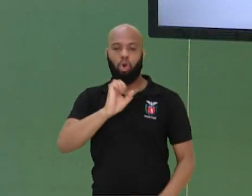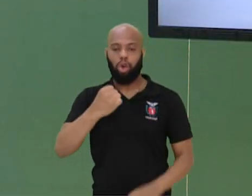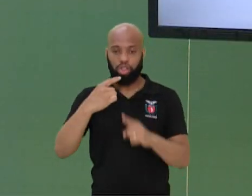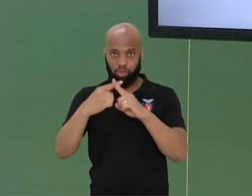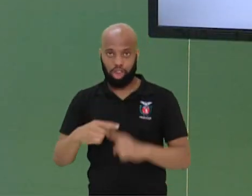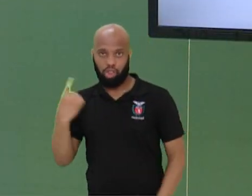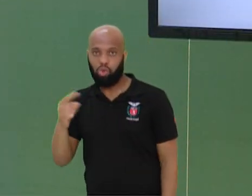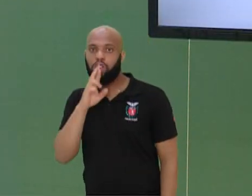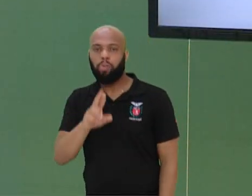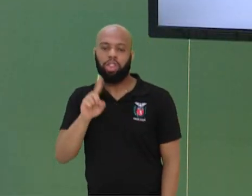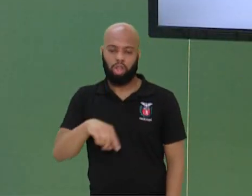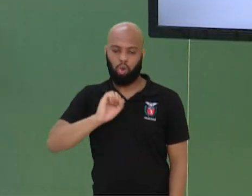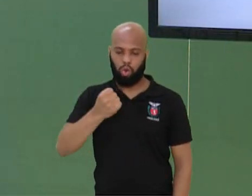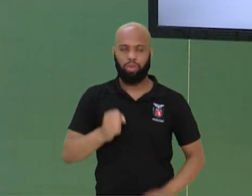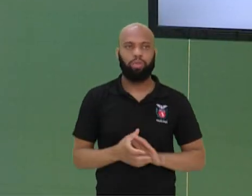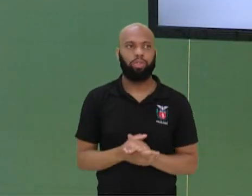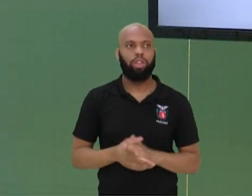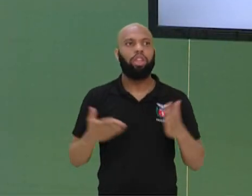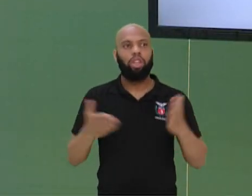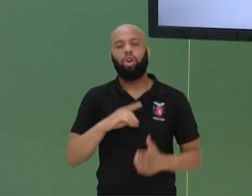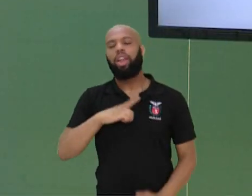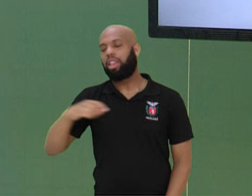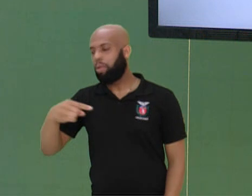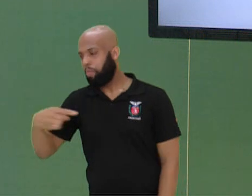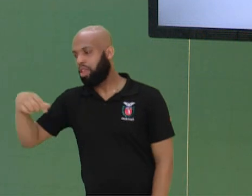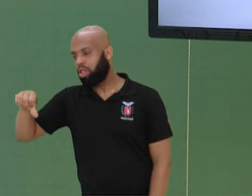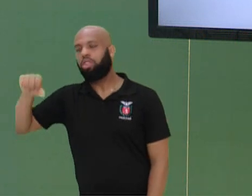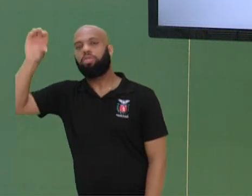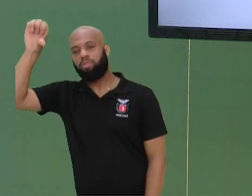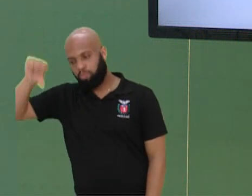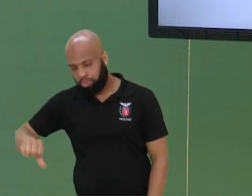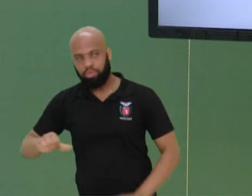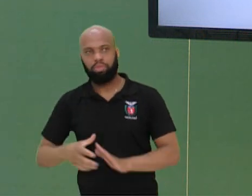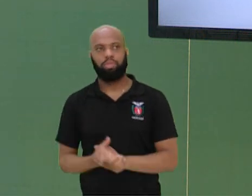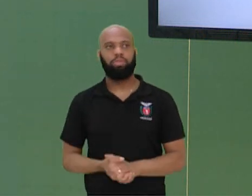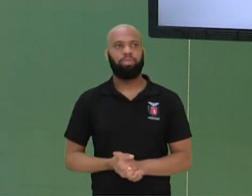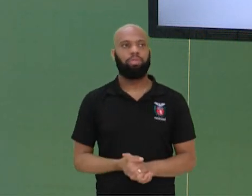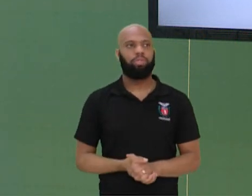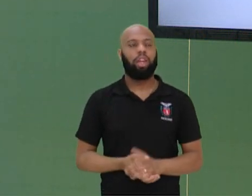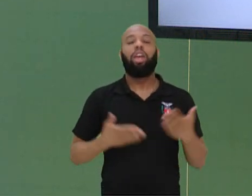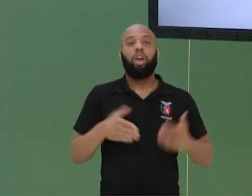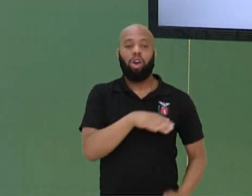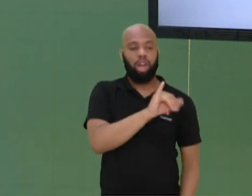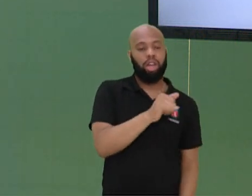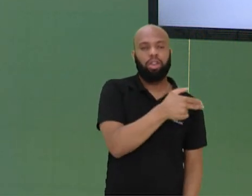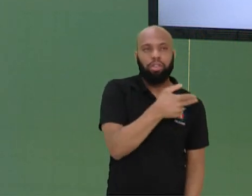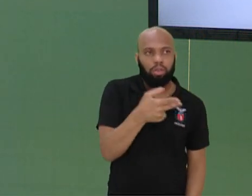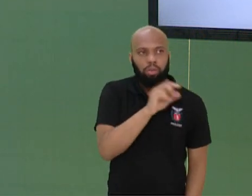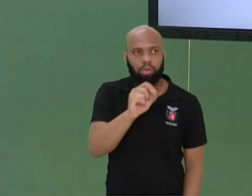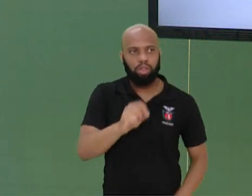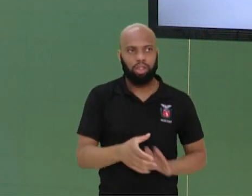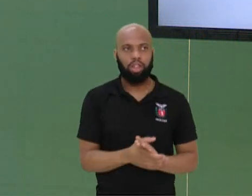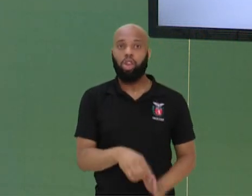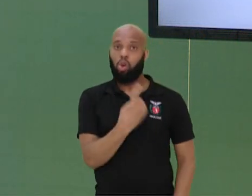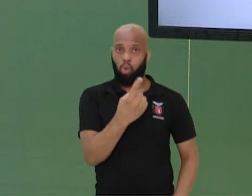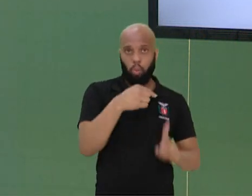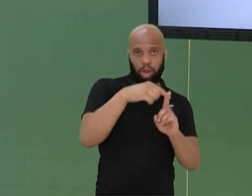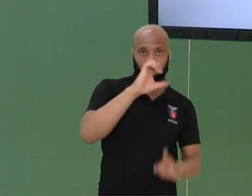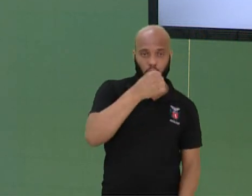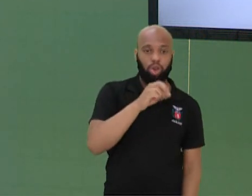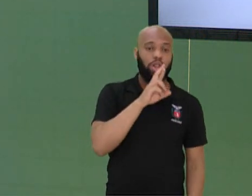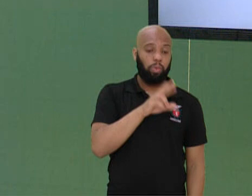1 é 8, menos aquele 9 do final. Y igual 1 mais